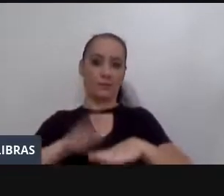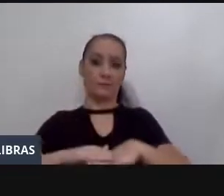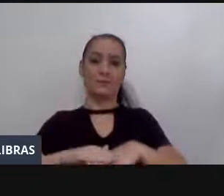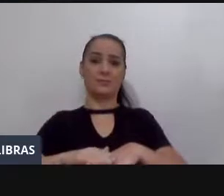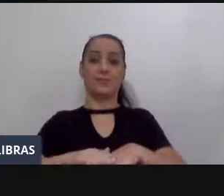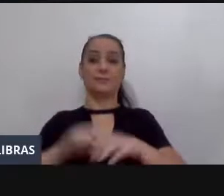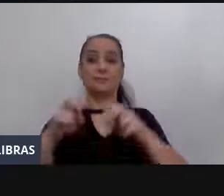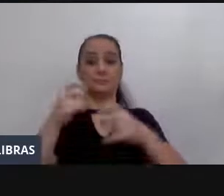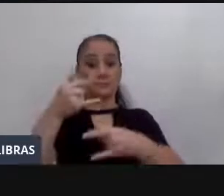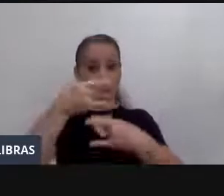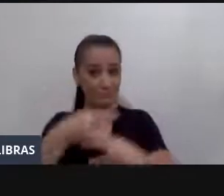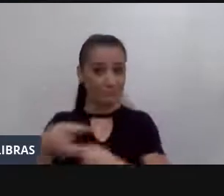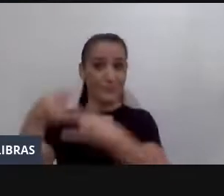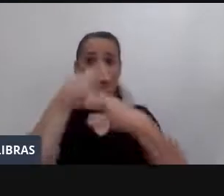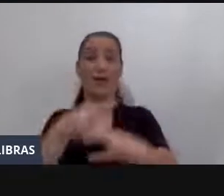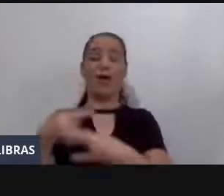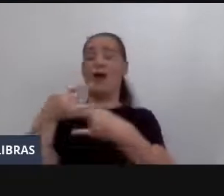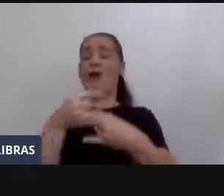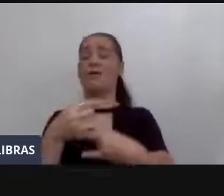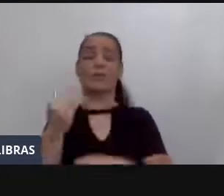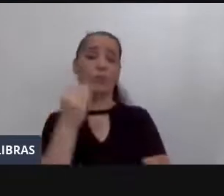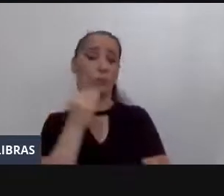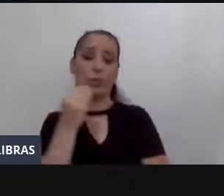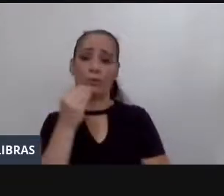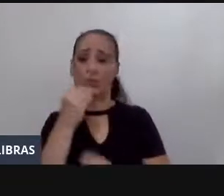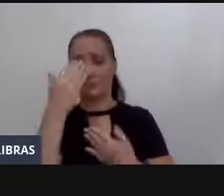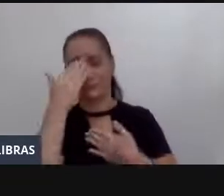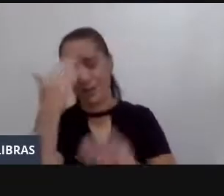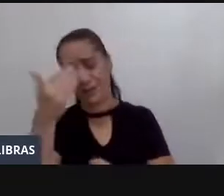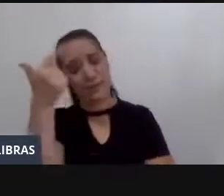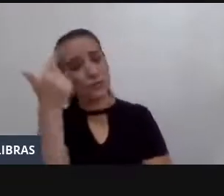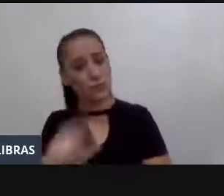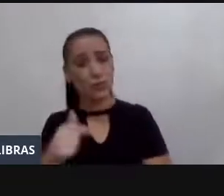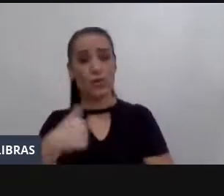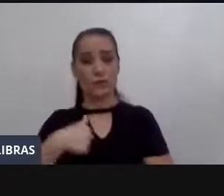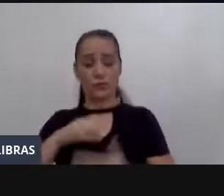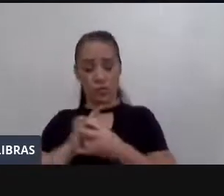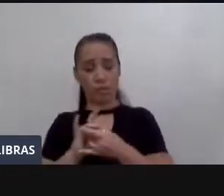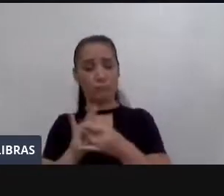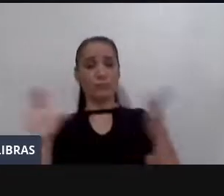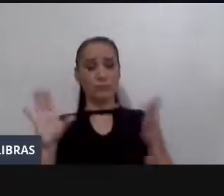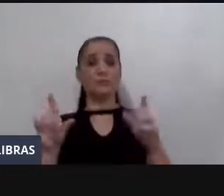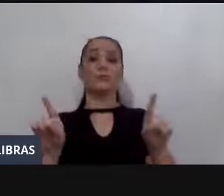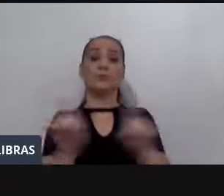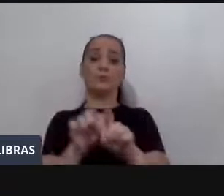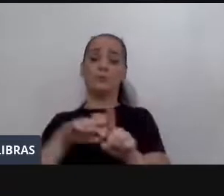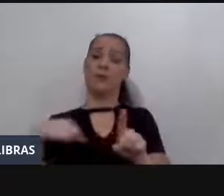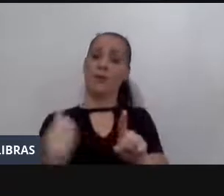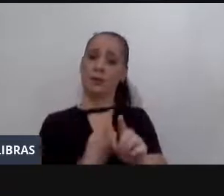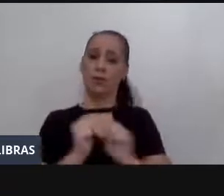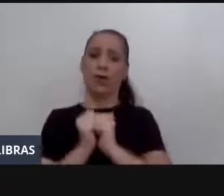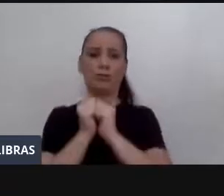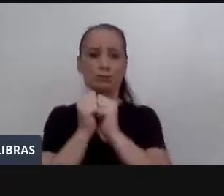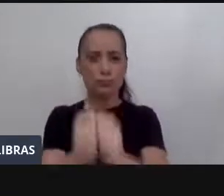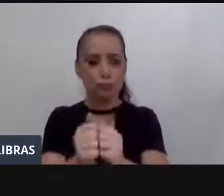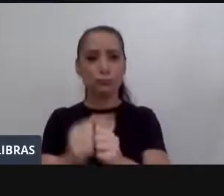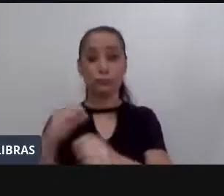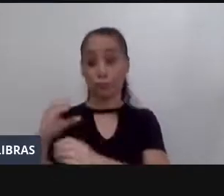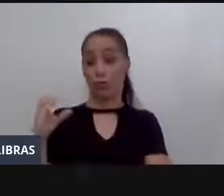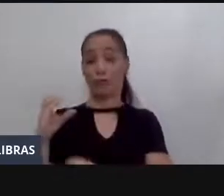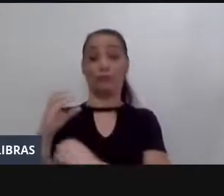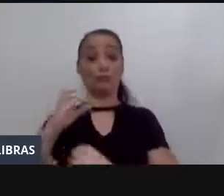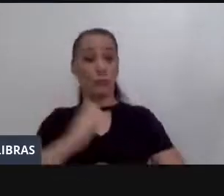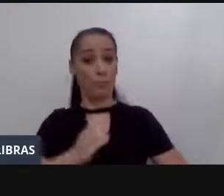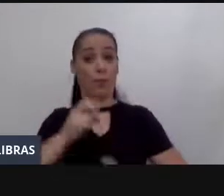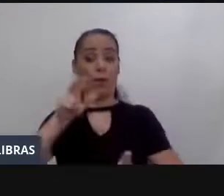mesa, agradecer por essa oportunidade e me colocar à disposição para a gente caminhar junto. Revalidação de diploma é um tema